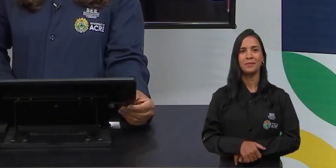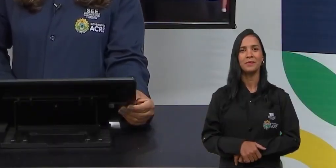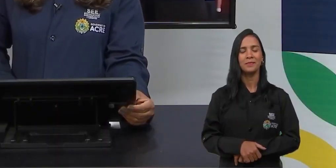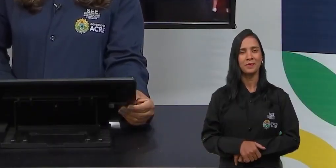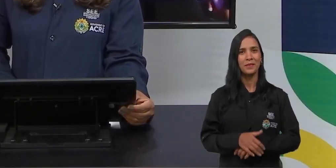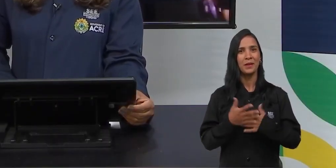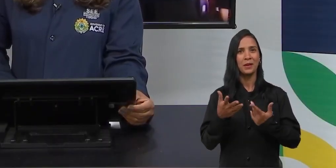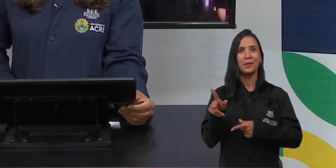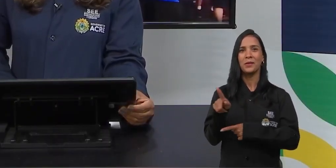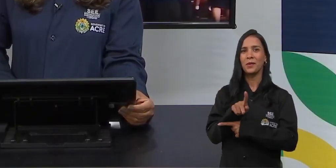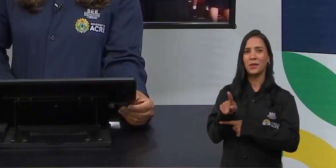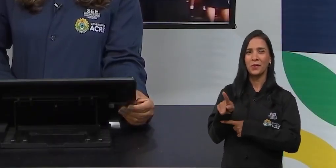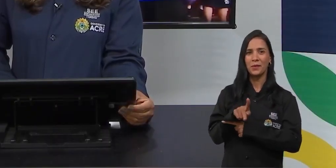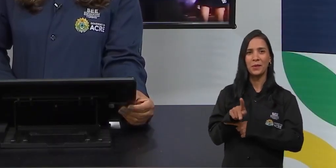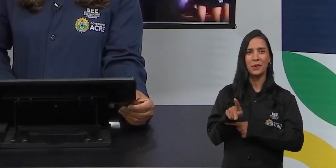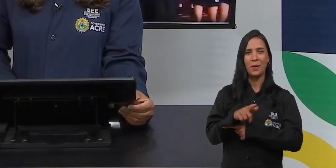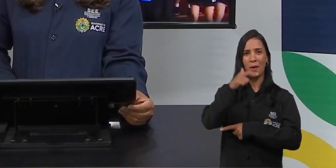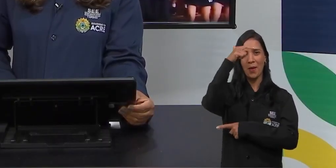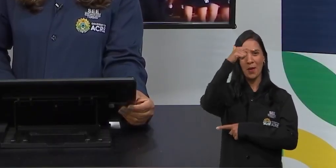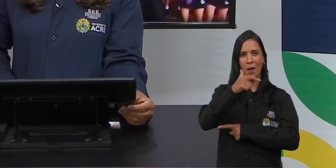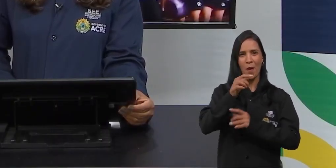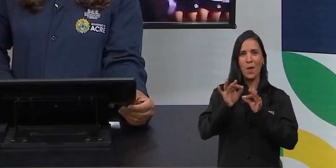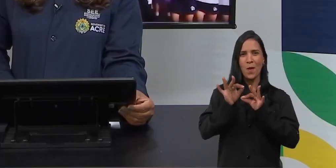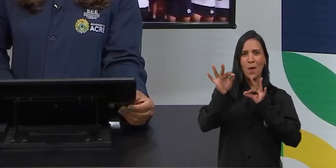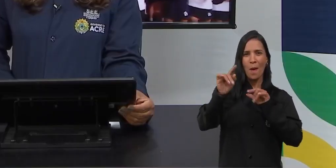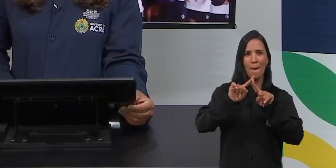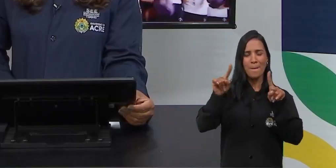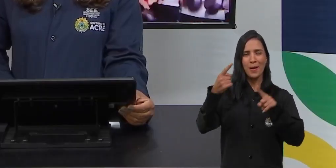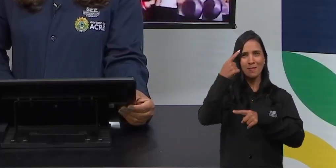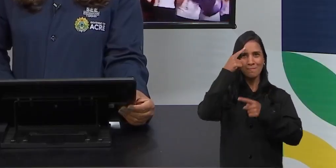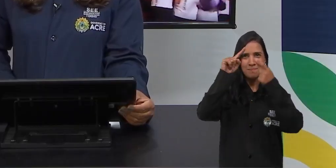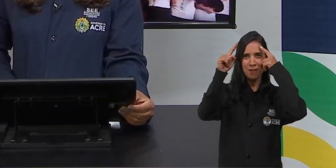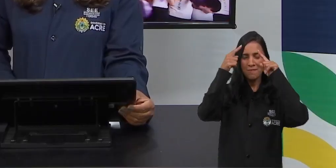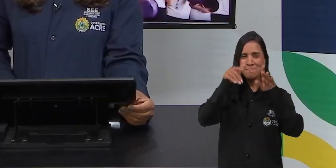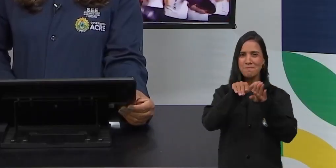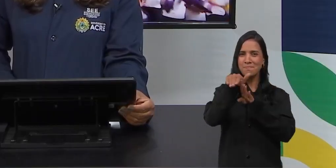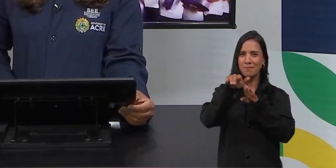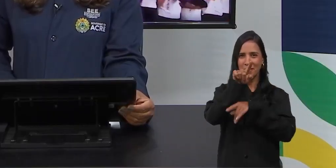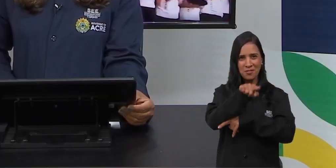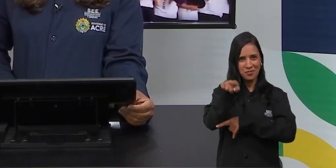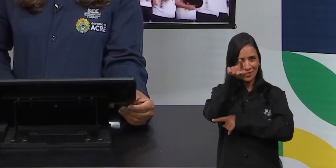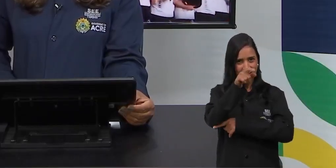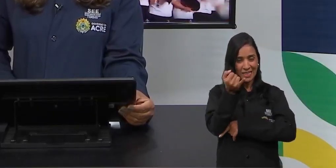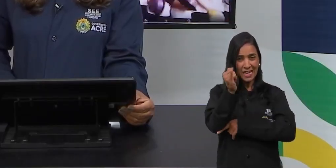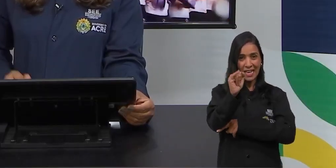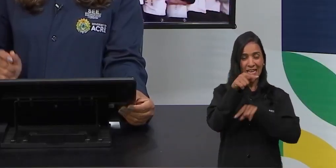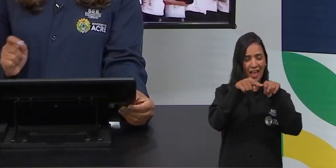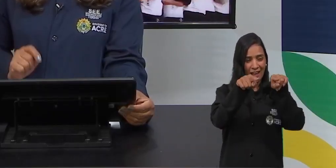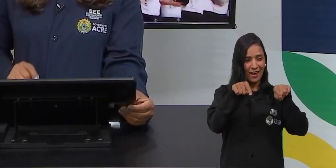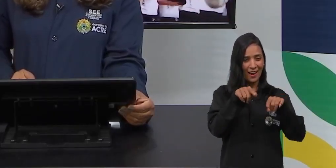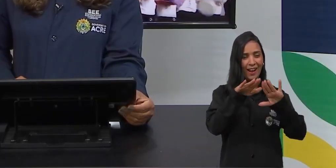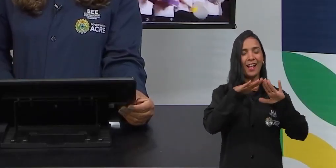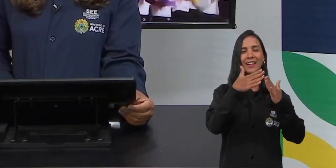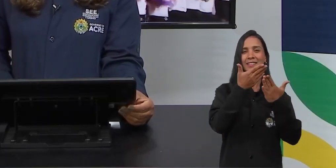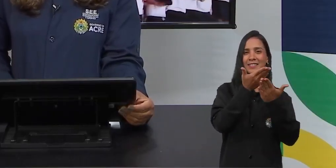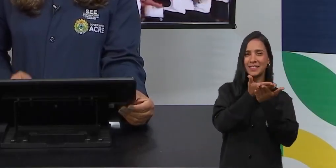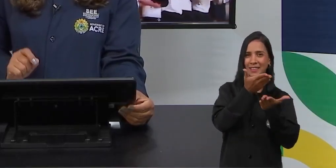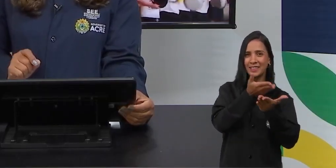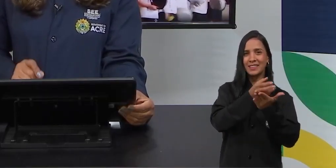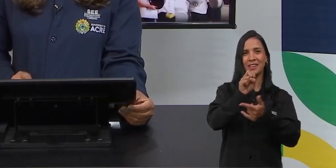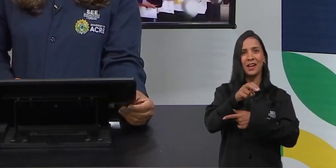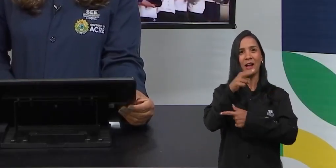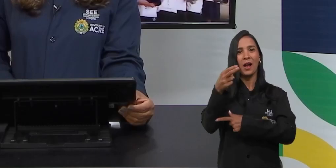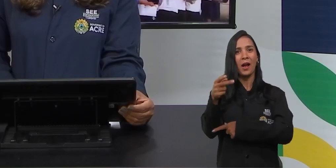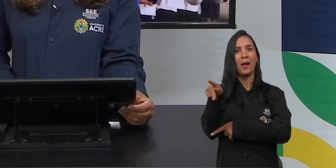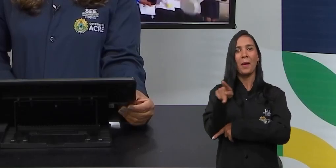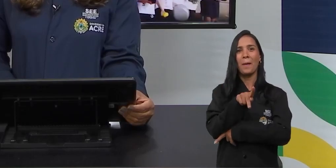A professora de arte aqui mesmo distante dando ideia, viu? Você que está em sala de aula, tanto professor quanto aluno, olha